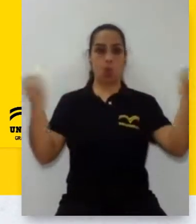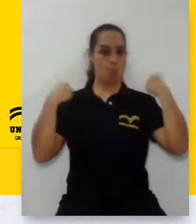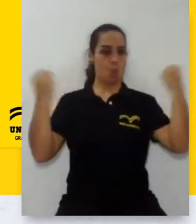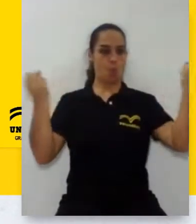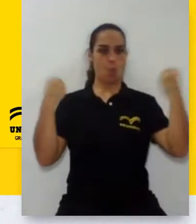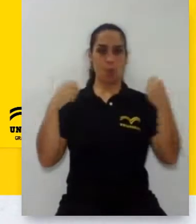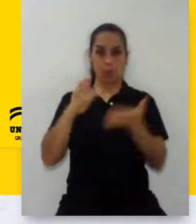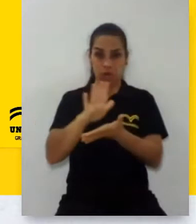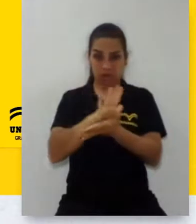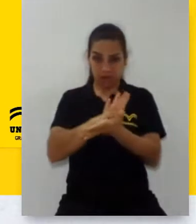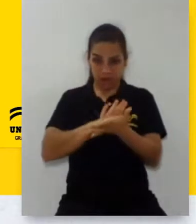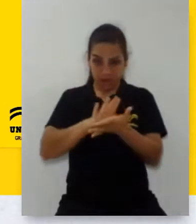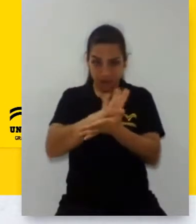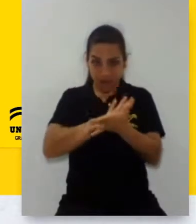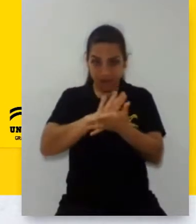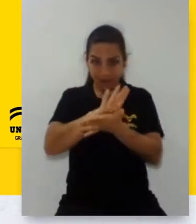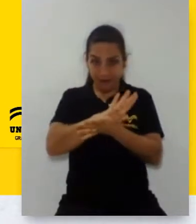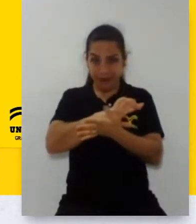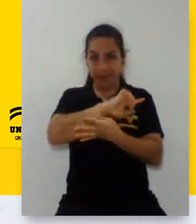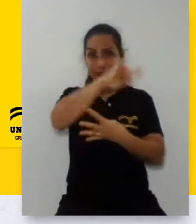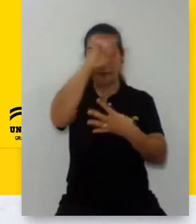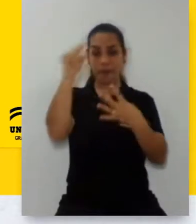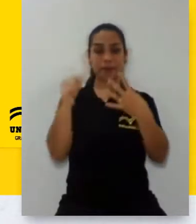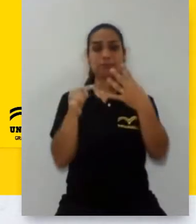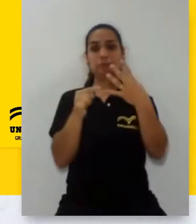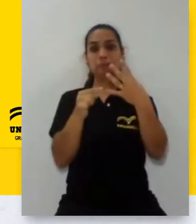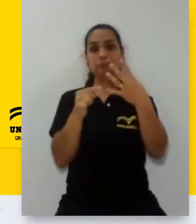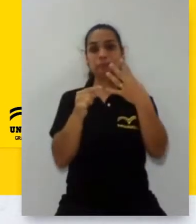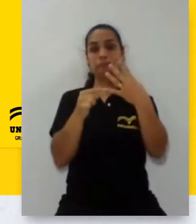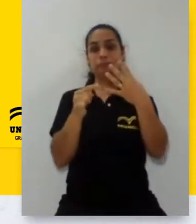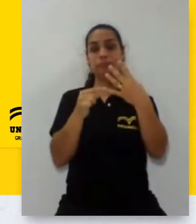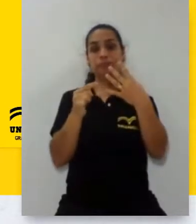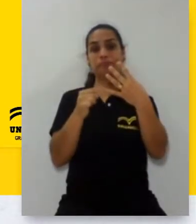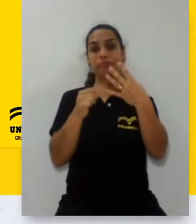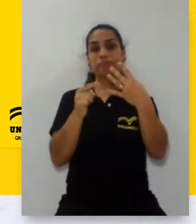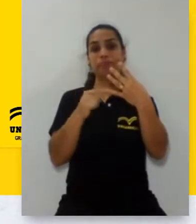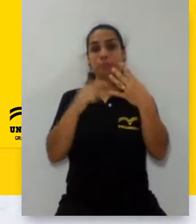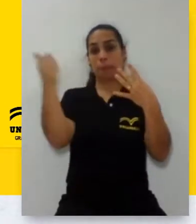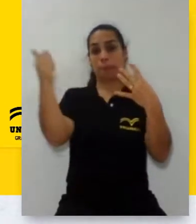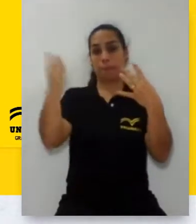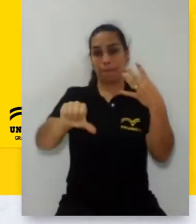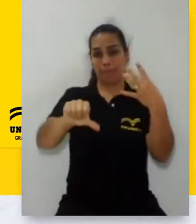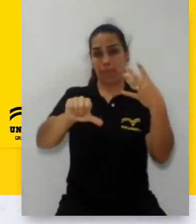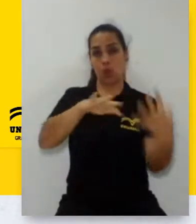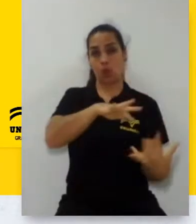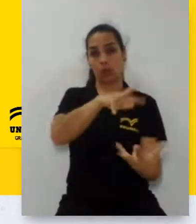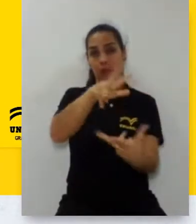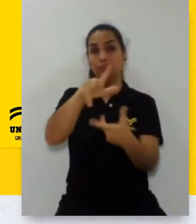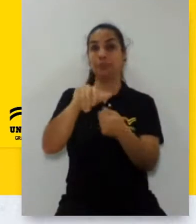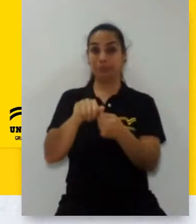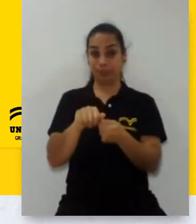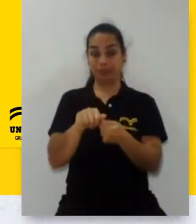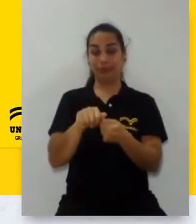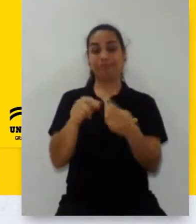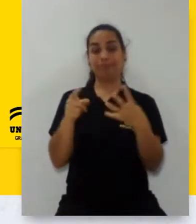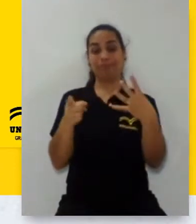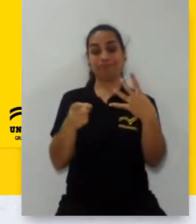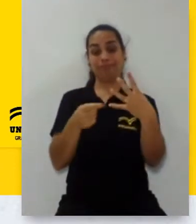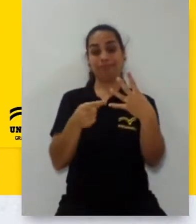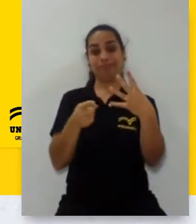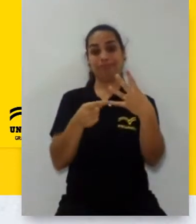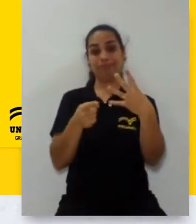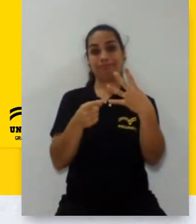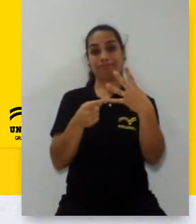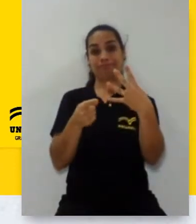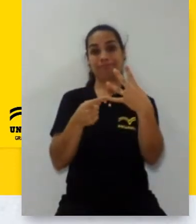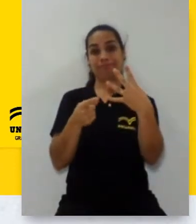para a causa de morte de maneira global, certo? Para todas as causas, a inatividade física é o quarto fator que